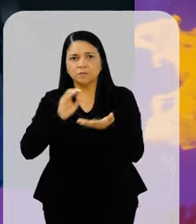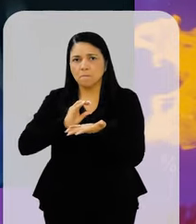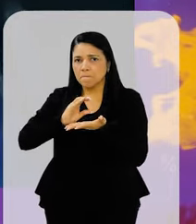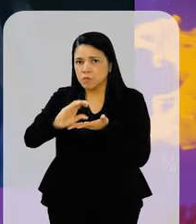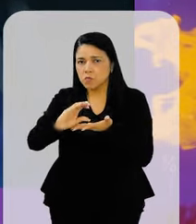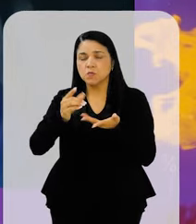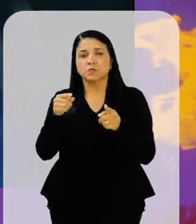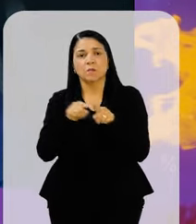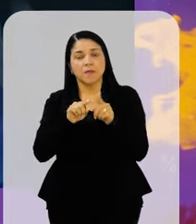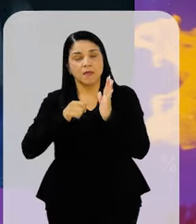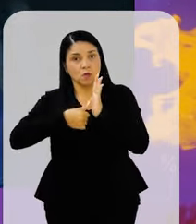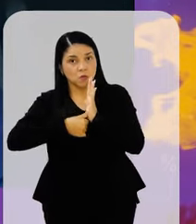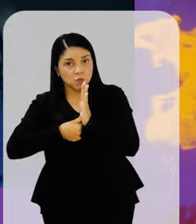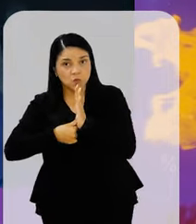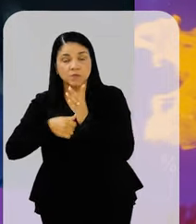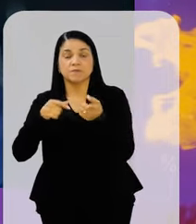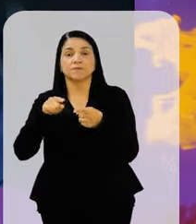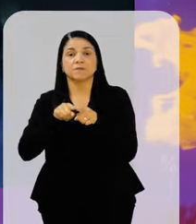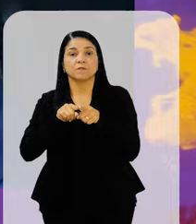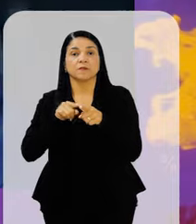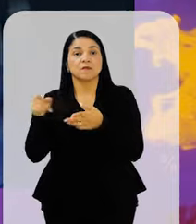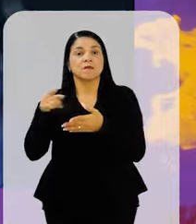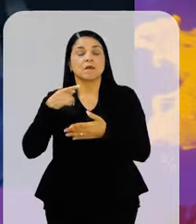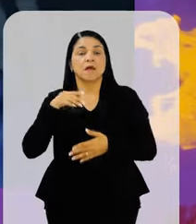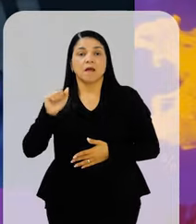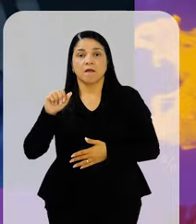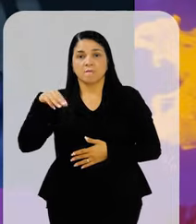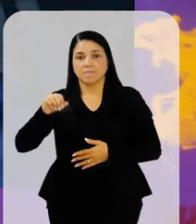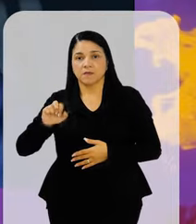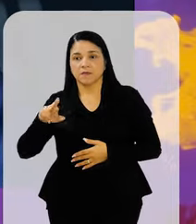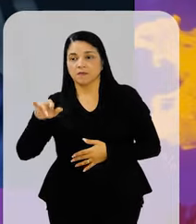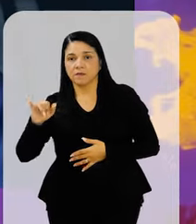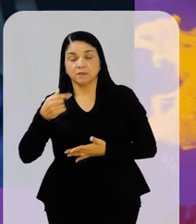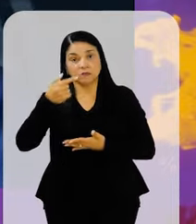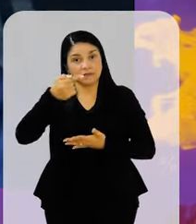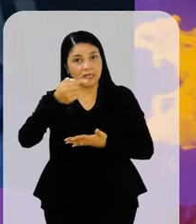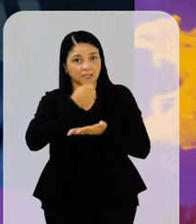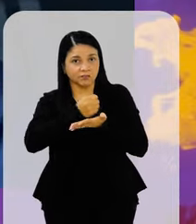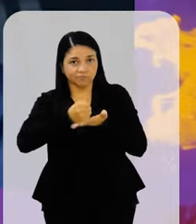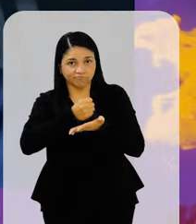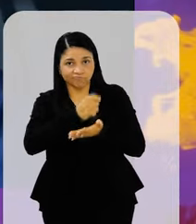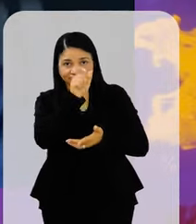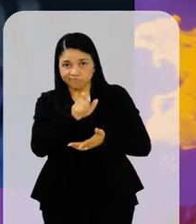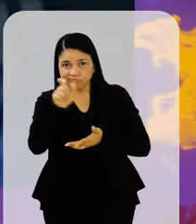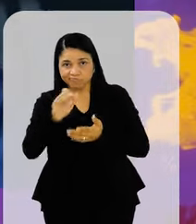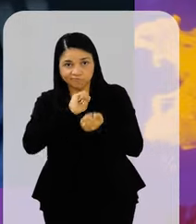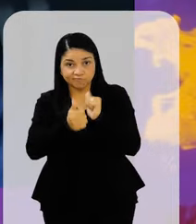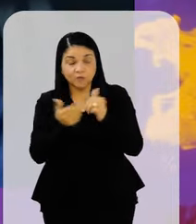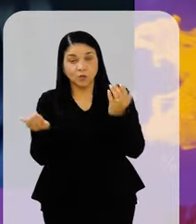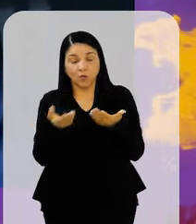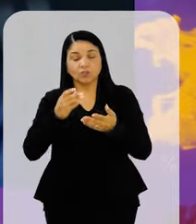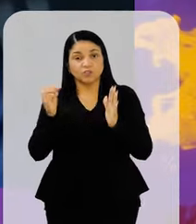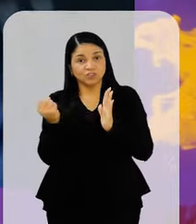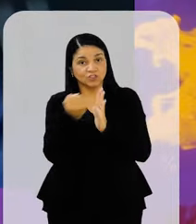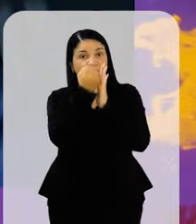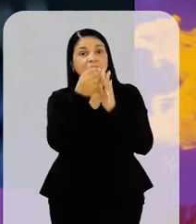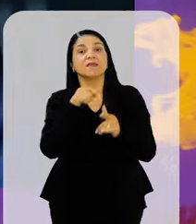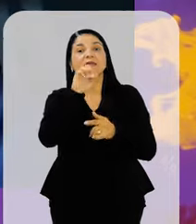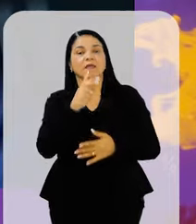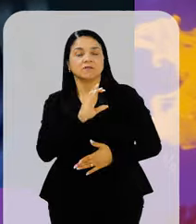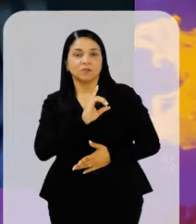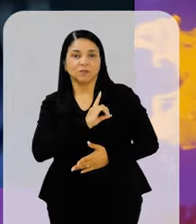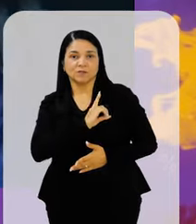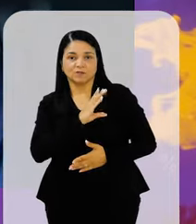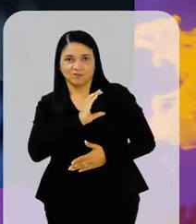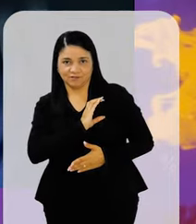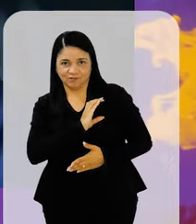apareceram, o americano contratou 7 atletas agora aí, mas o grande destaque hoje é o Duque de Caxias, né, que está na frente, com 11